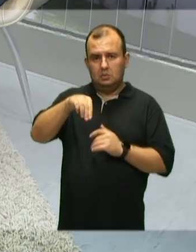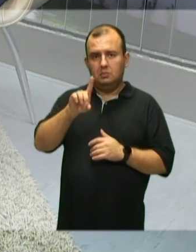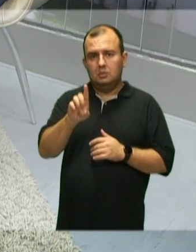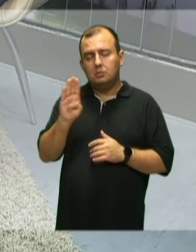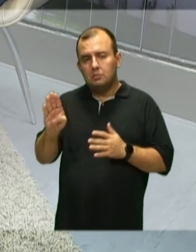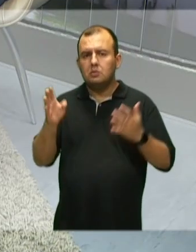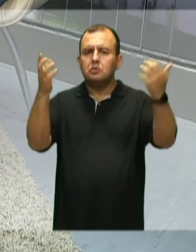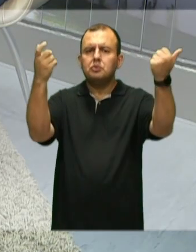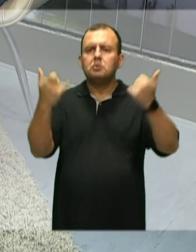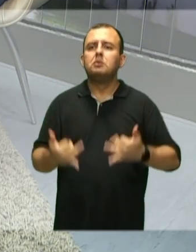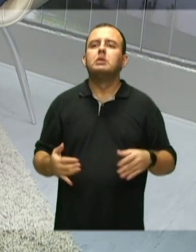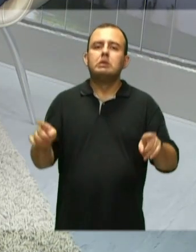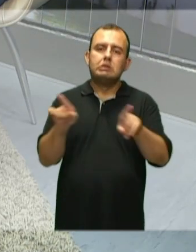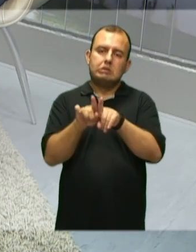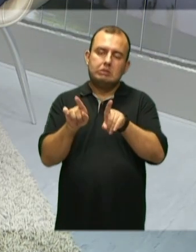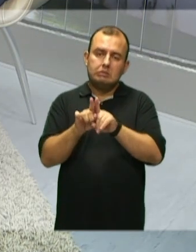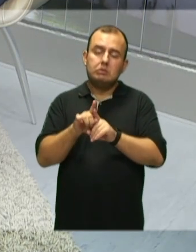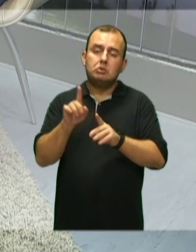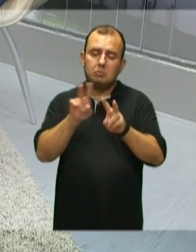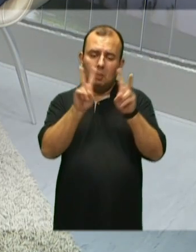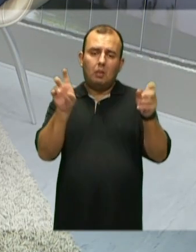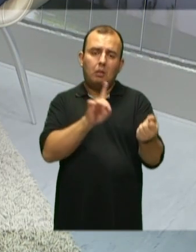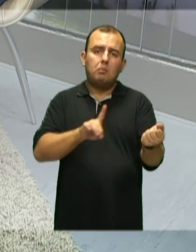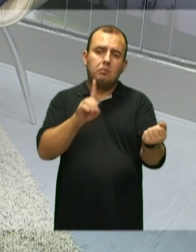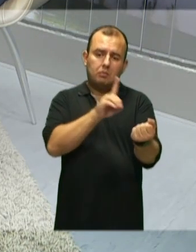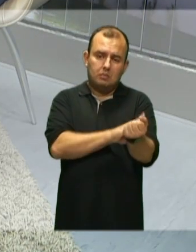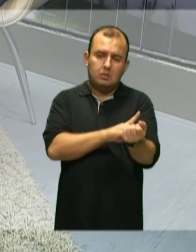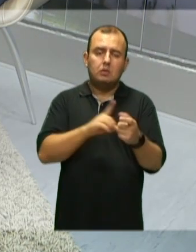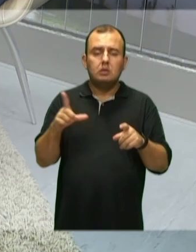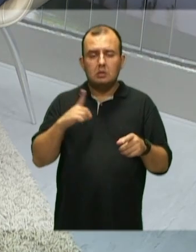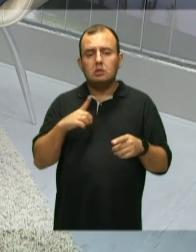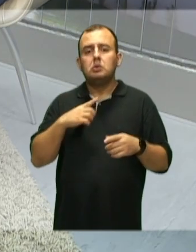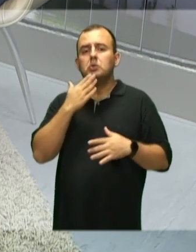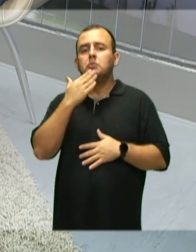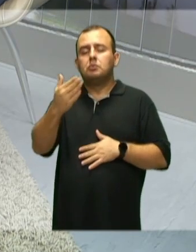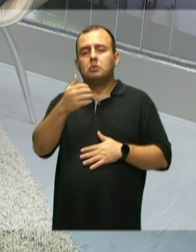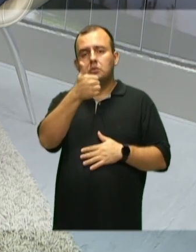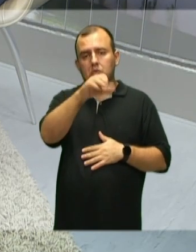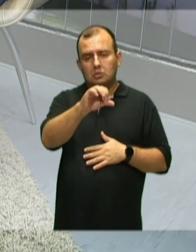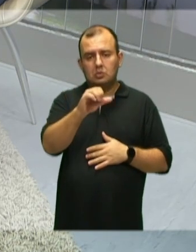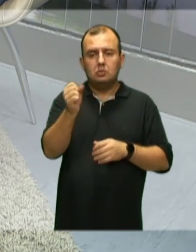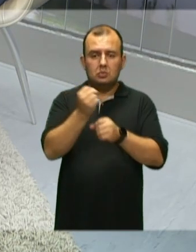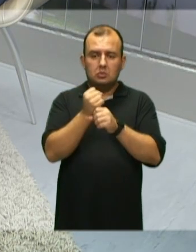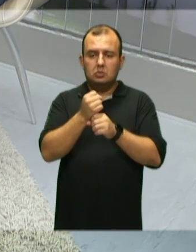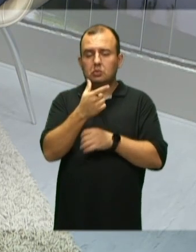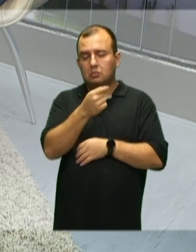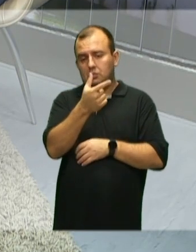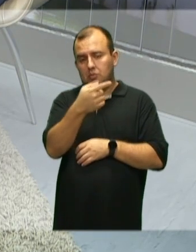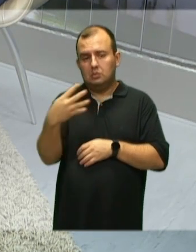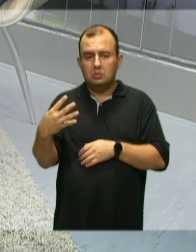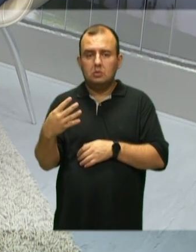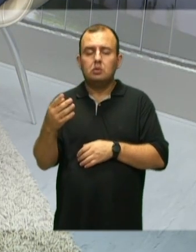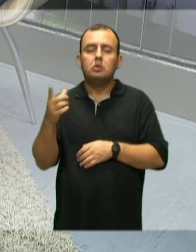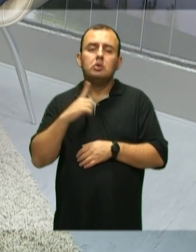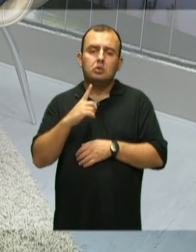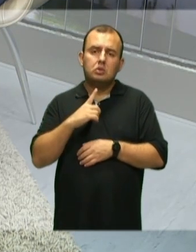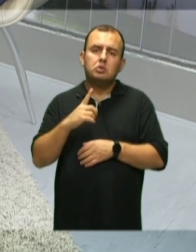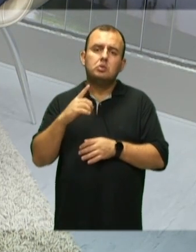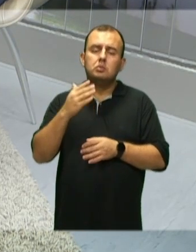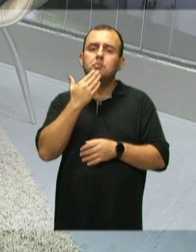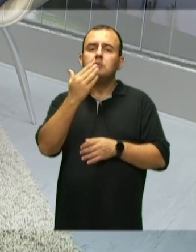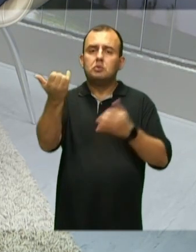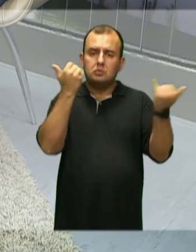vamos falar um pouco a respeito da dengue agora o senhor tem um requerimento número 19 de 2024 enviado pedindo diversas